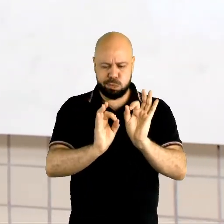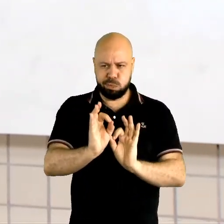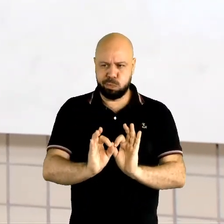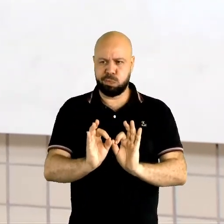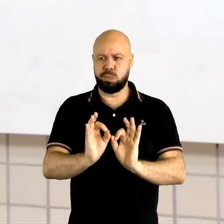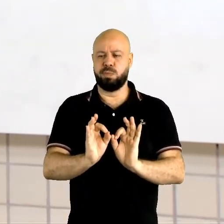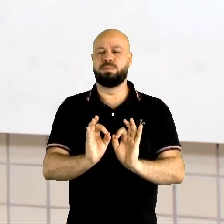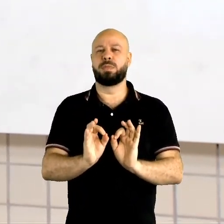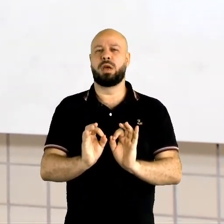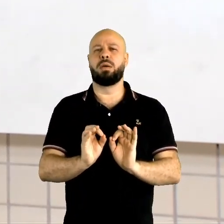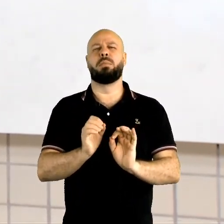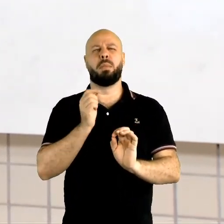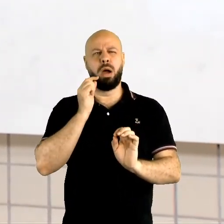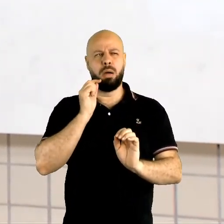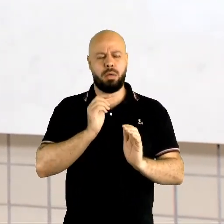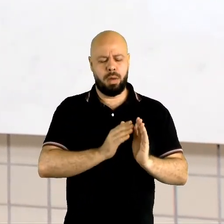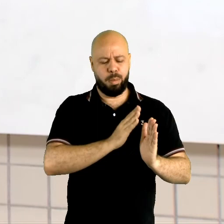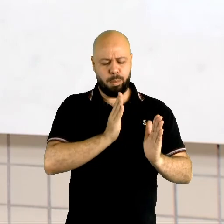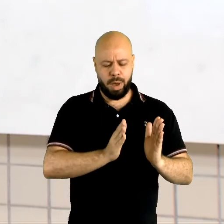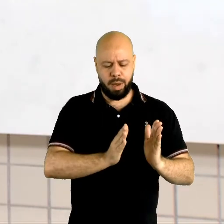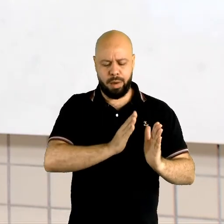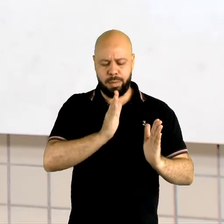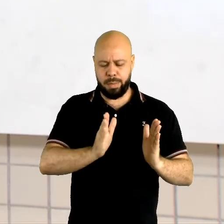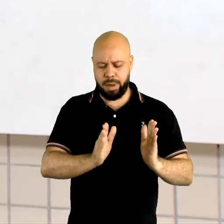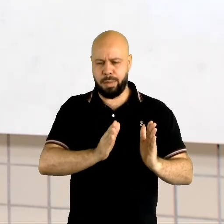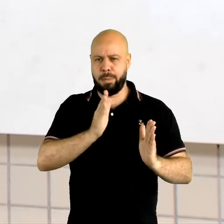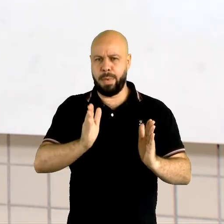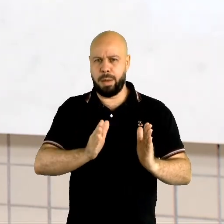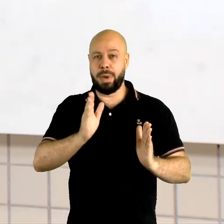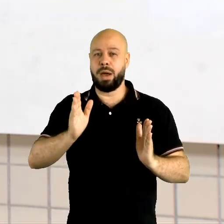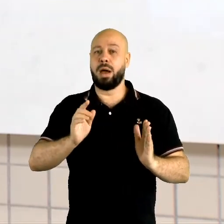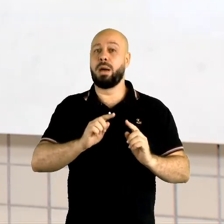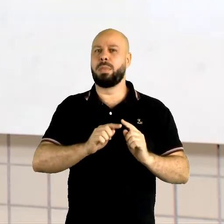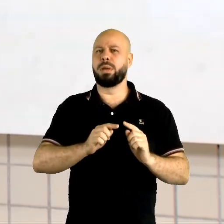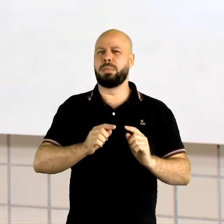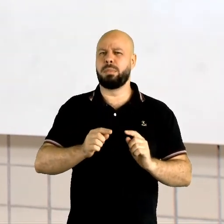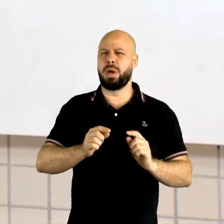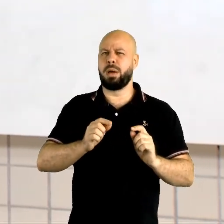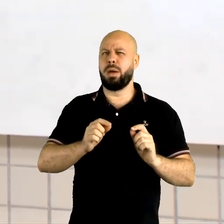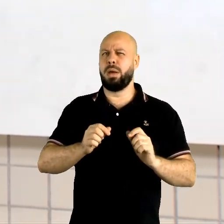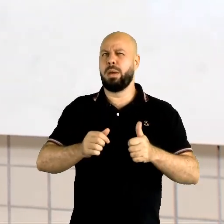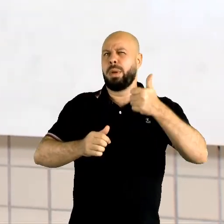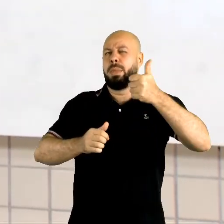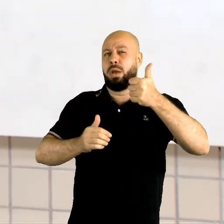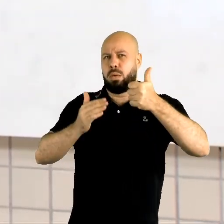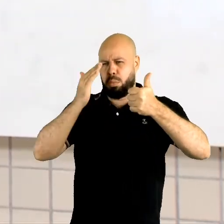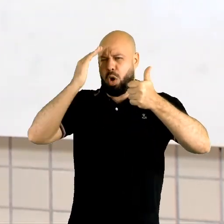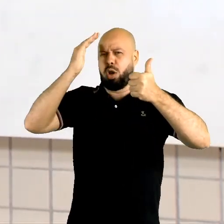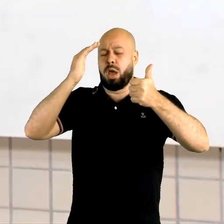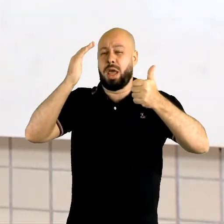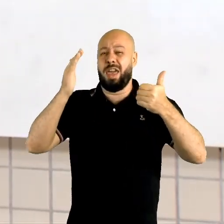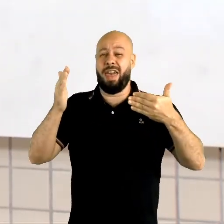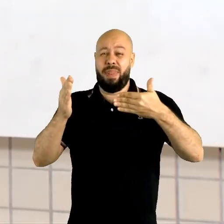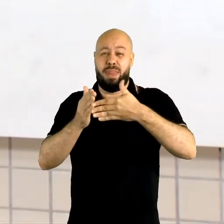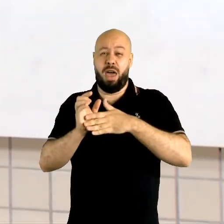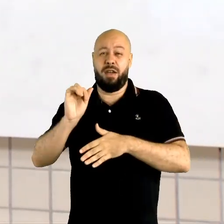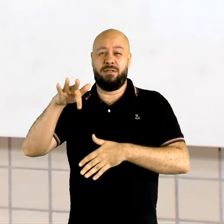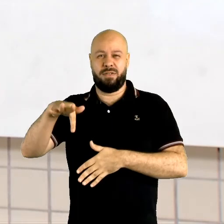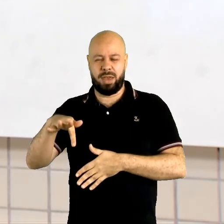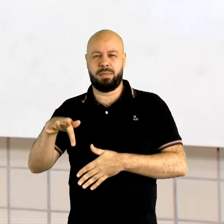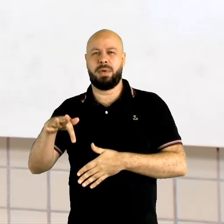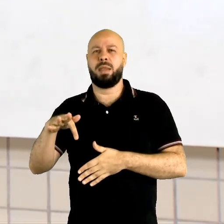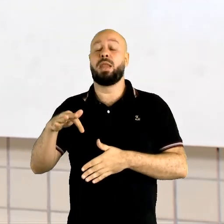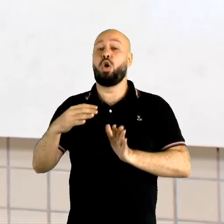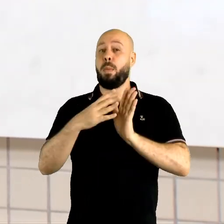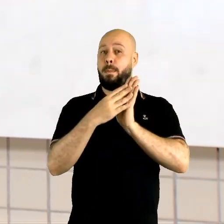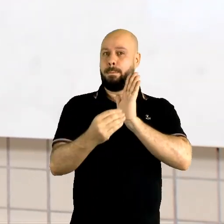fazer passo a passo. Começa do mais importante até o final. Criar um